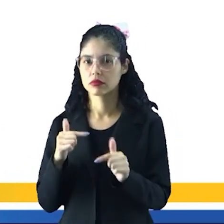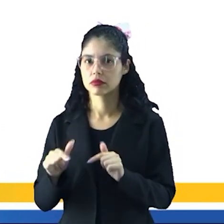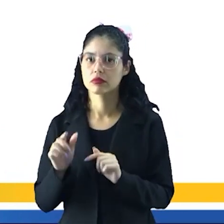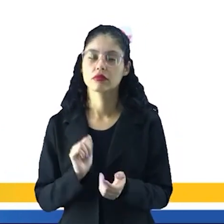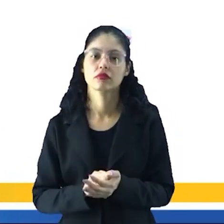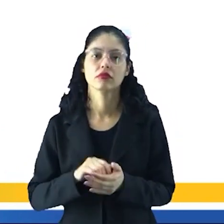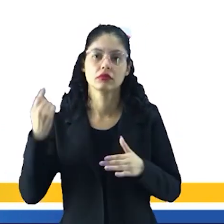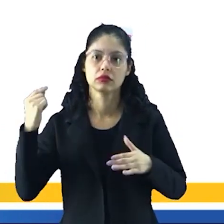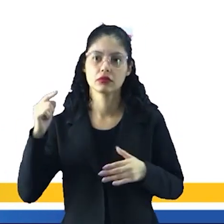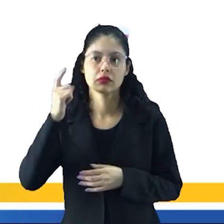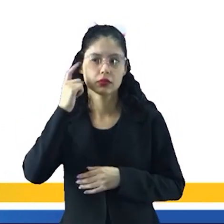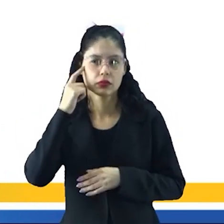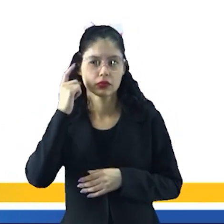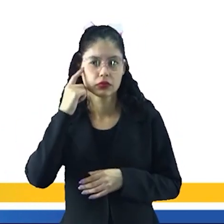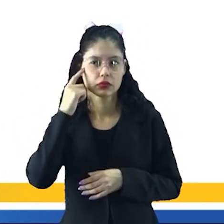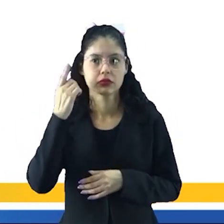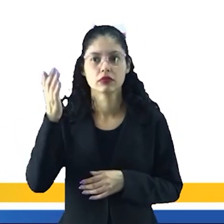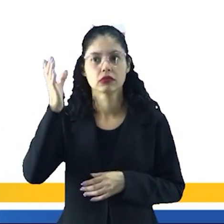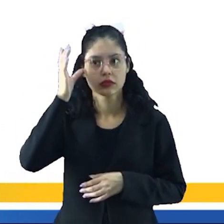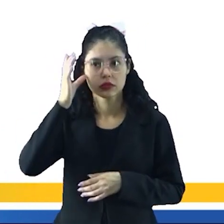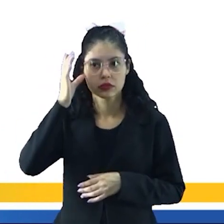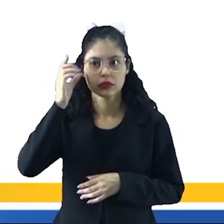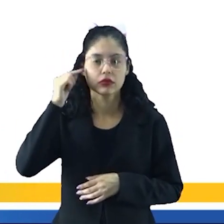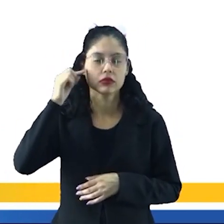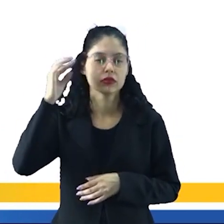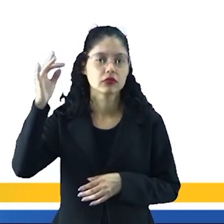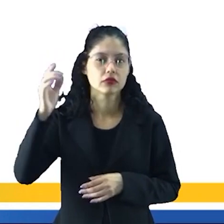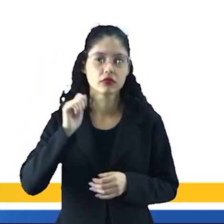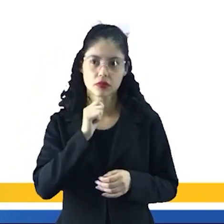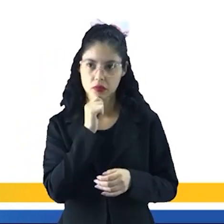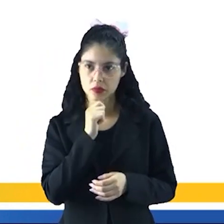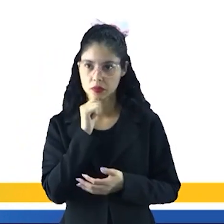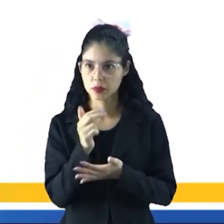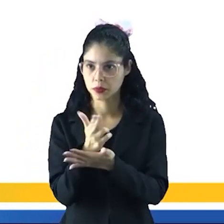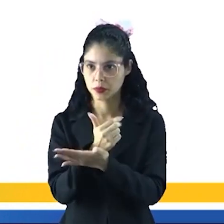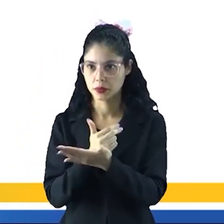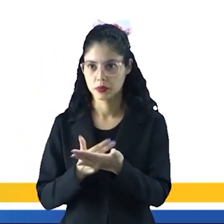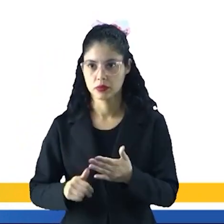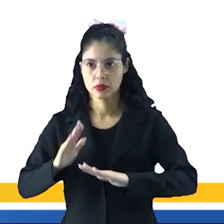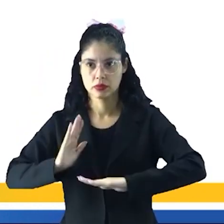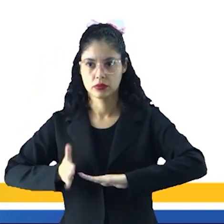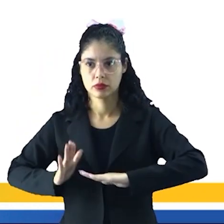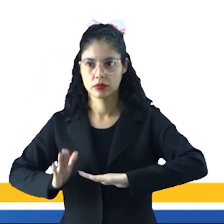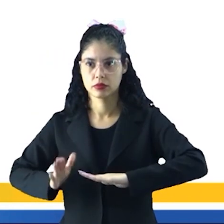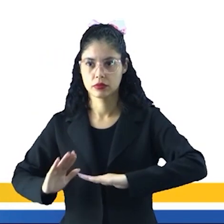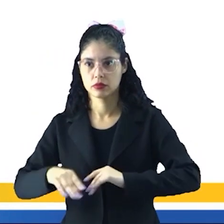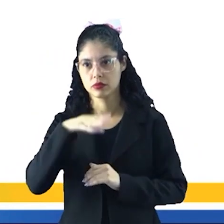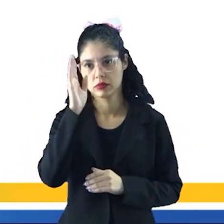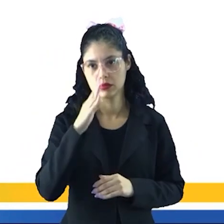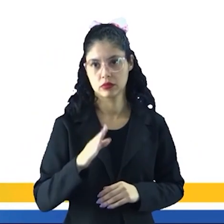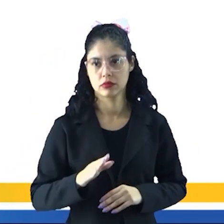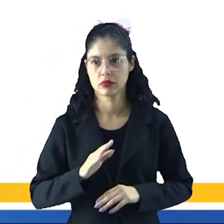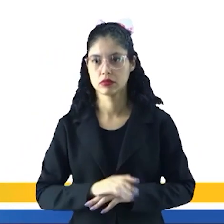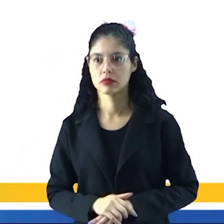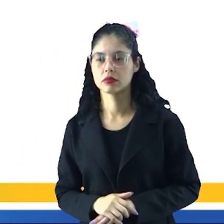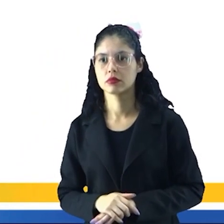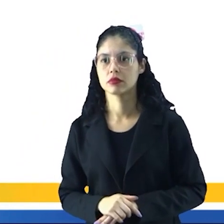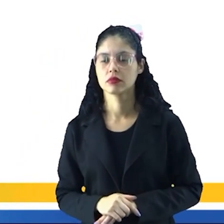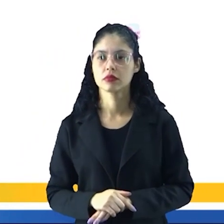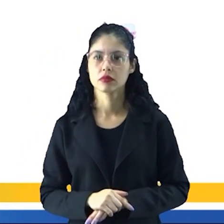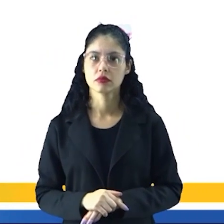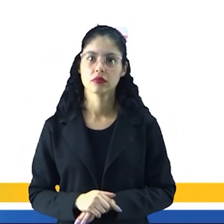trabalhar o seu inconsciente, tá? E ele é artista da contemporaneidade, tá?